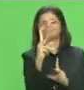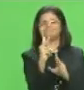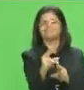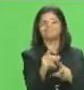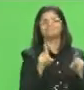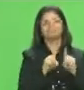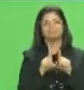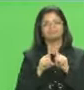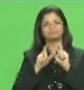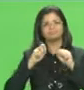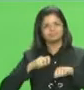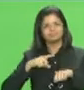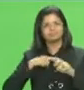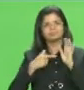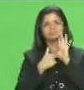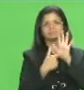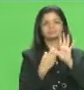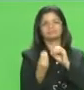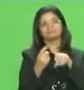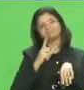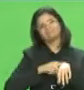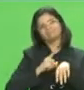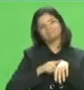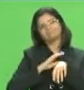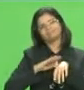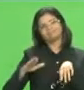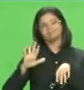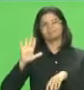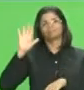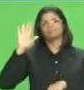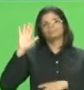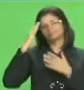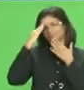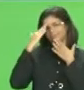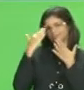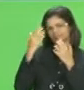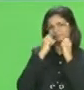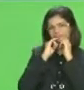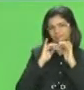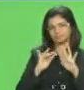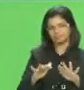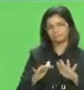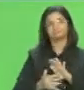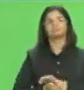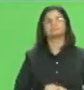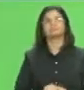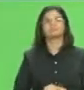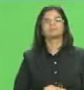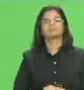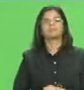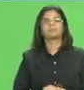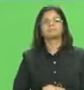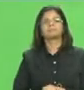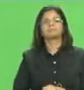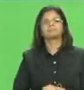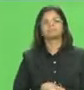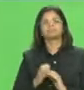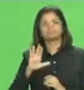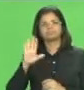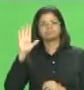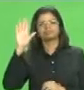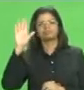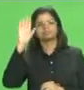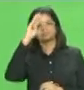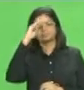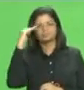tem, essas impressões. Felizmente. Muito obrigado, que Deus abençoe a todos. Candidato Eduardo Braide, o senhor